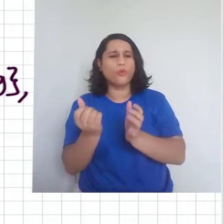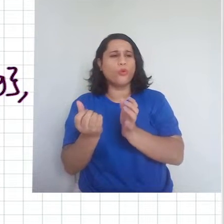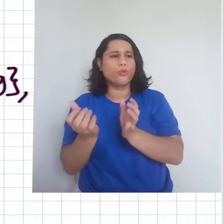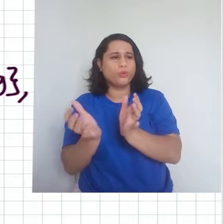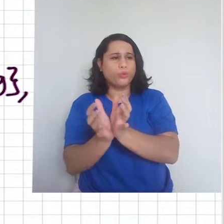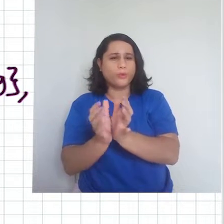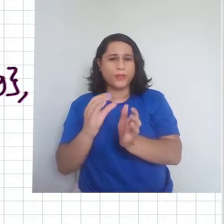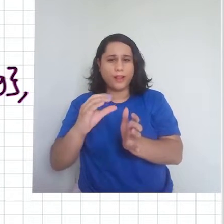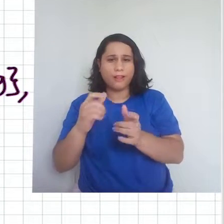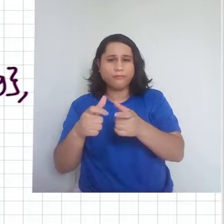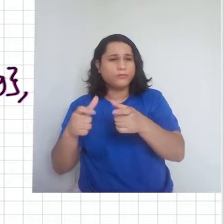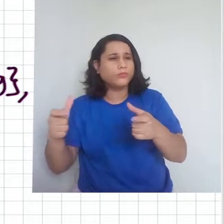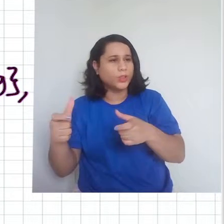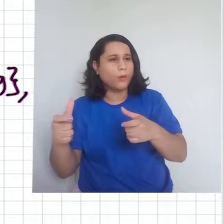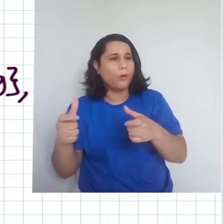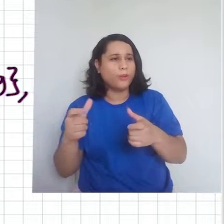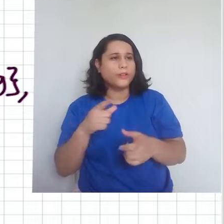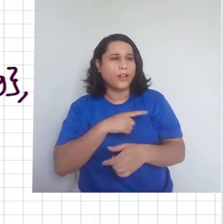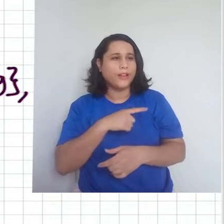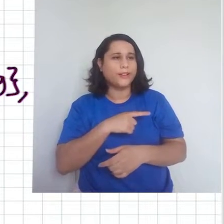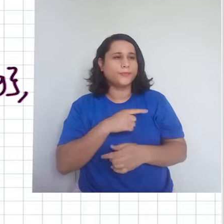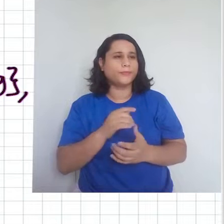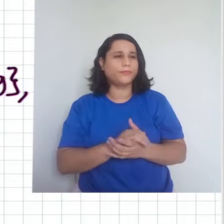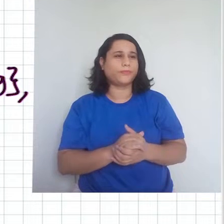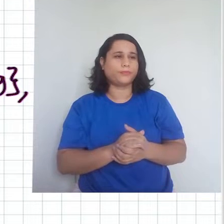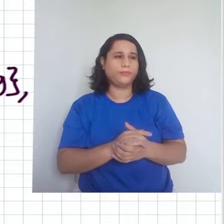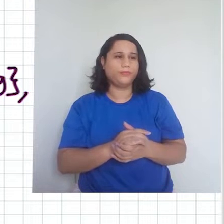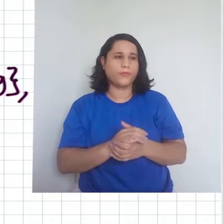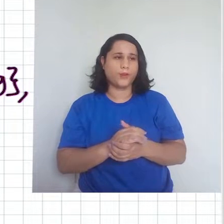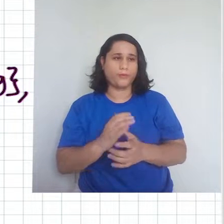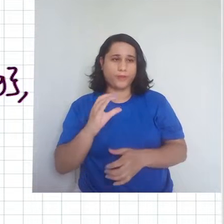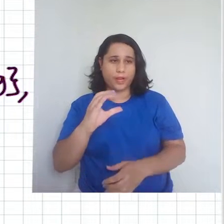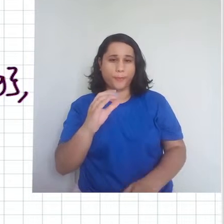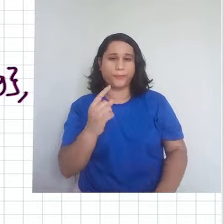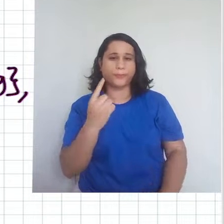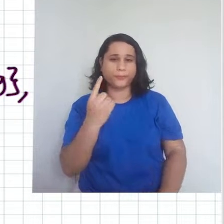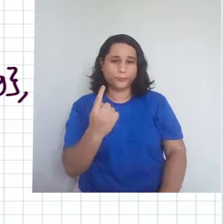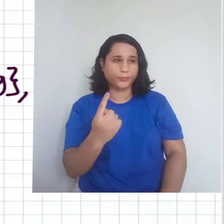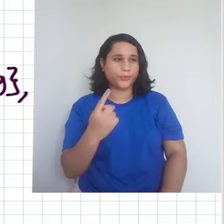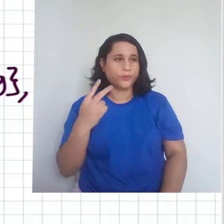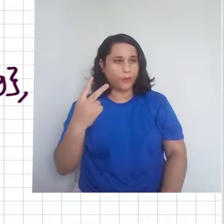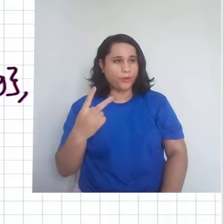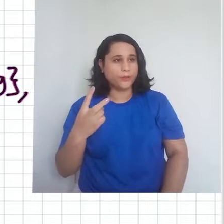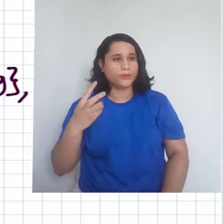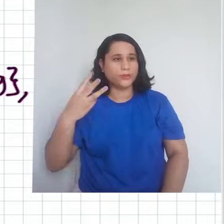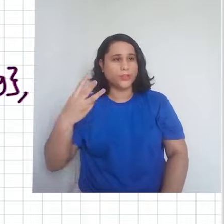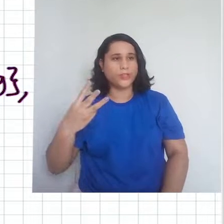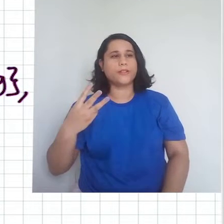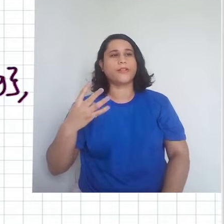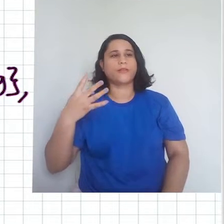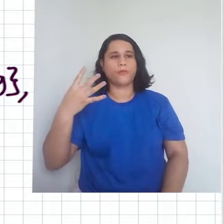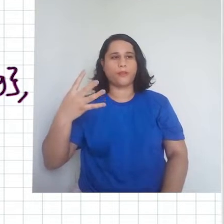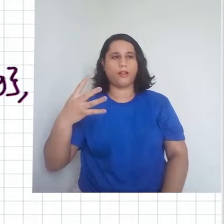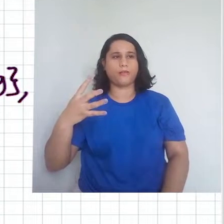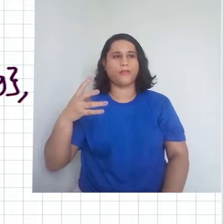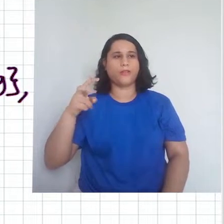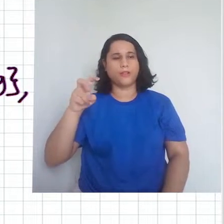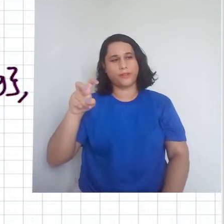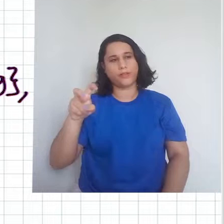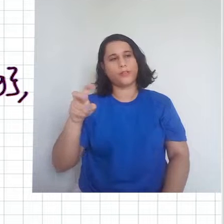Olha só, o conjunto C vai ser 1, 2,